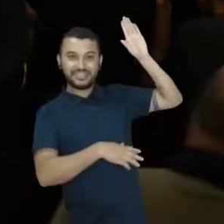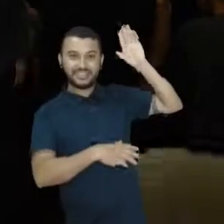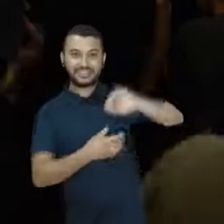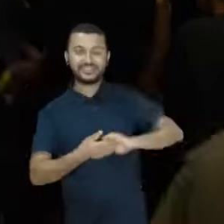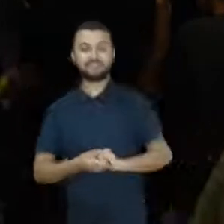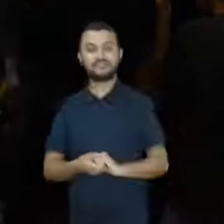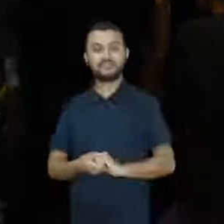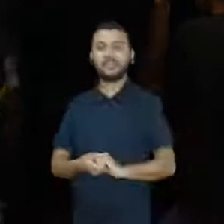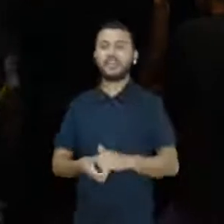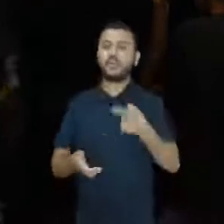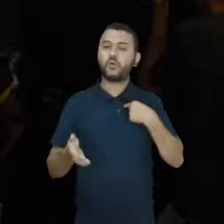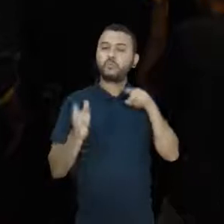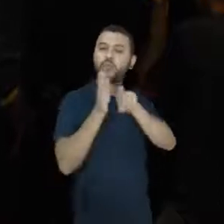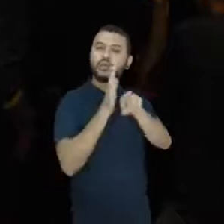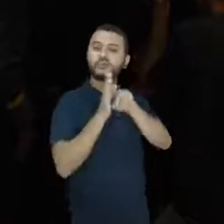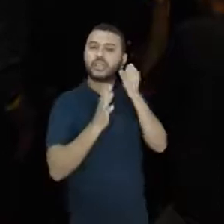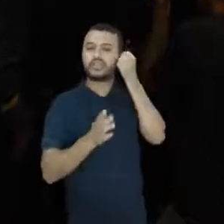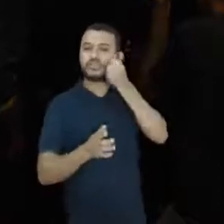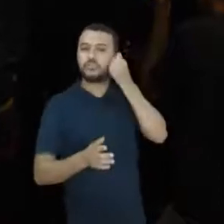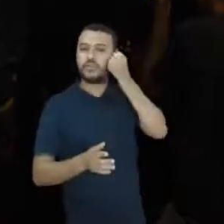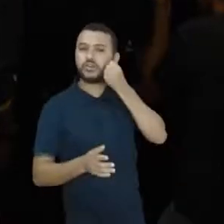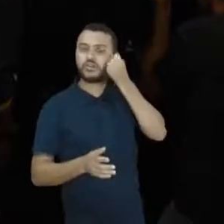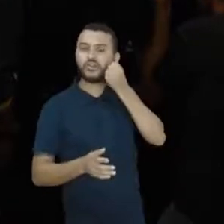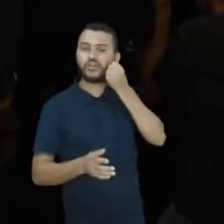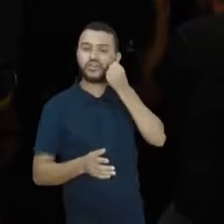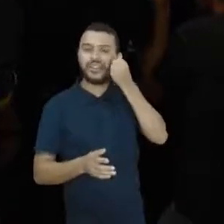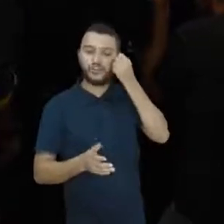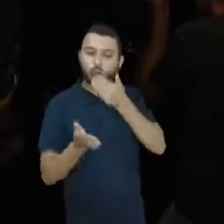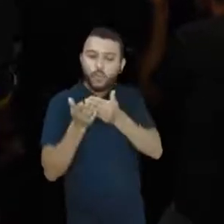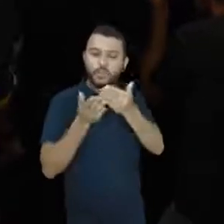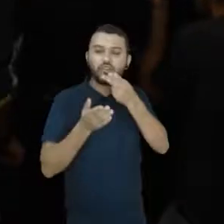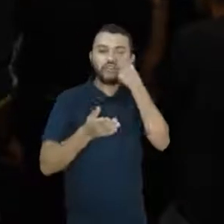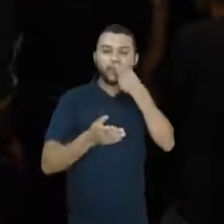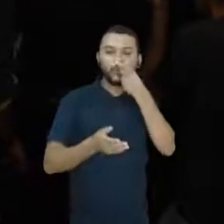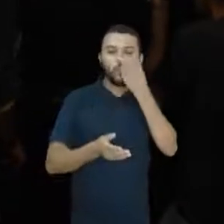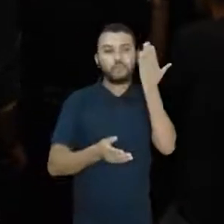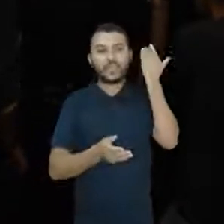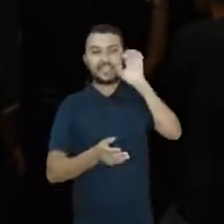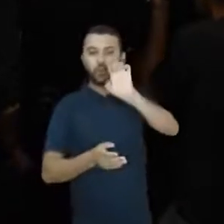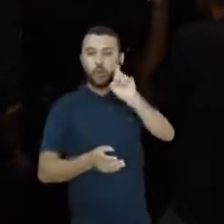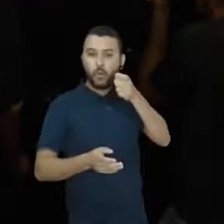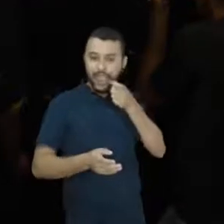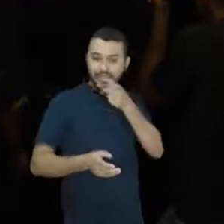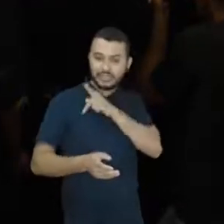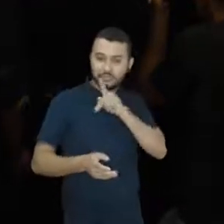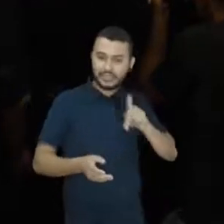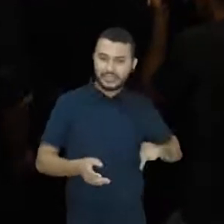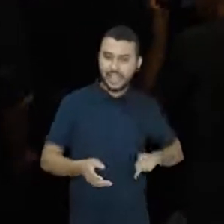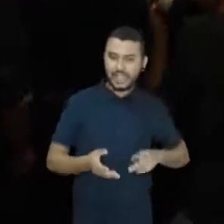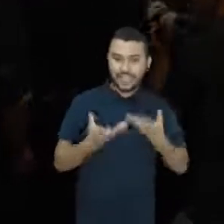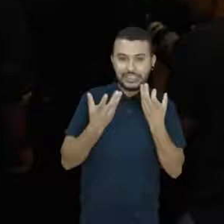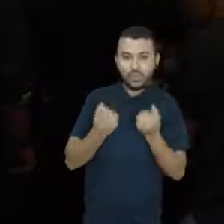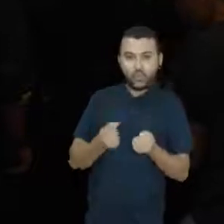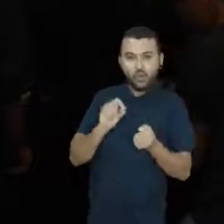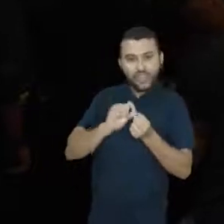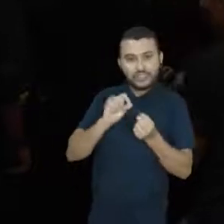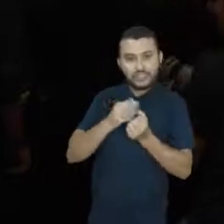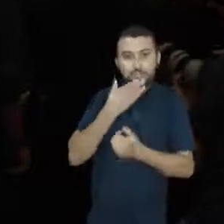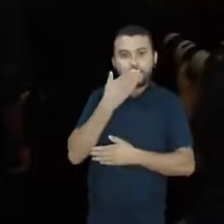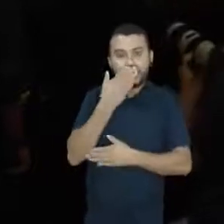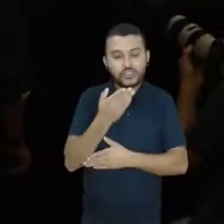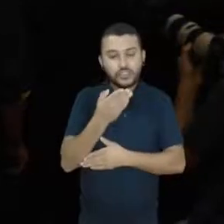Senadora, a senhora falou no início sobre o ex-presidente atender o que a senhora pediu de programas sociais